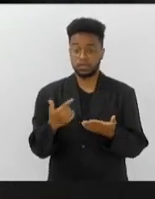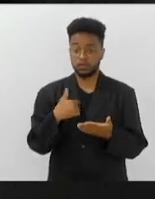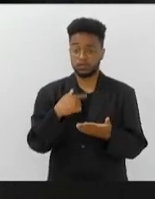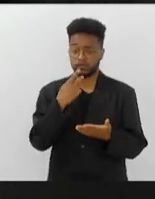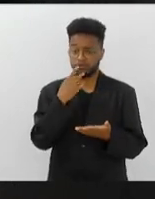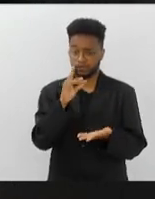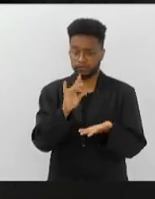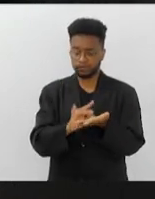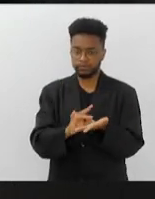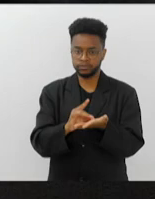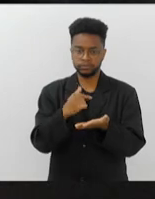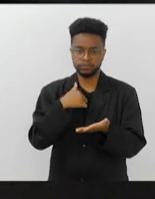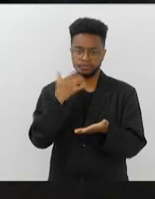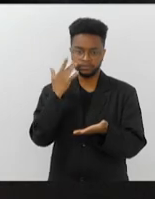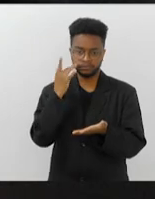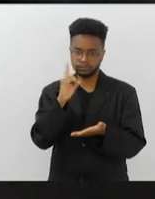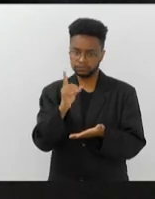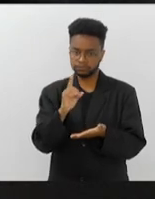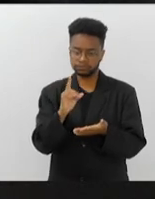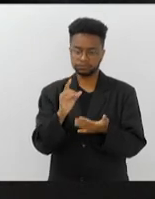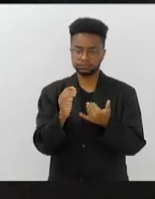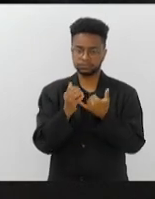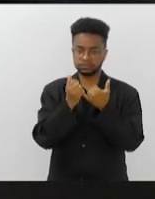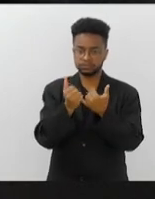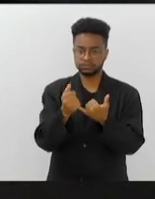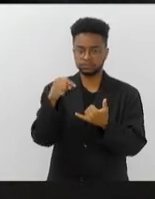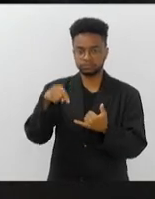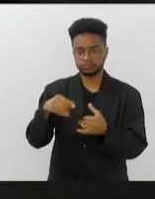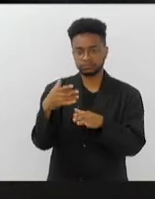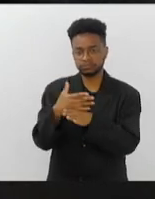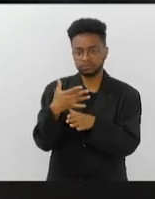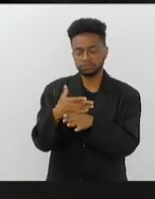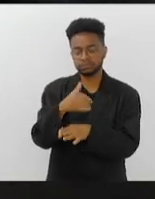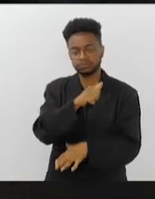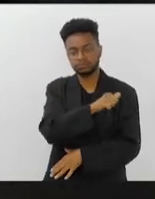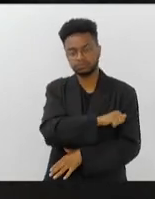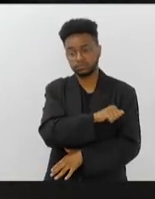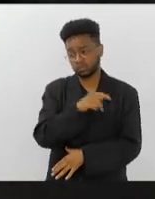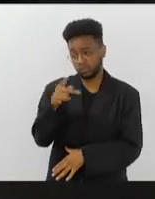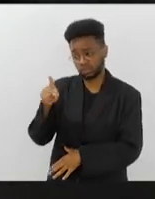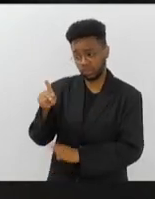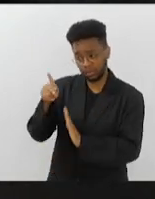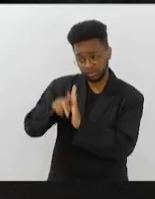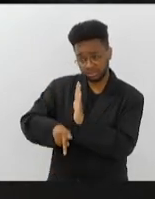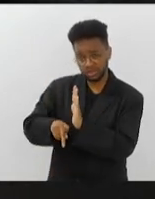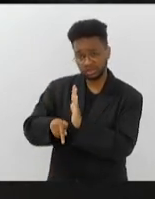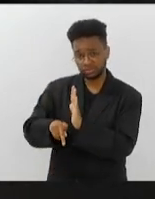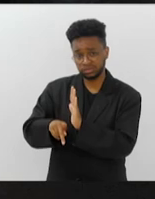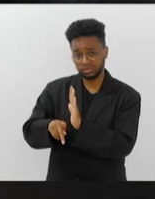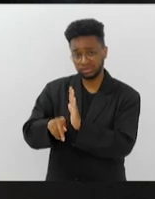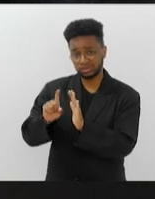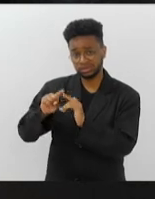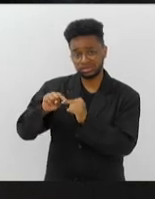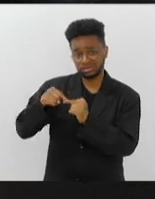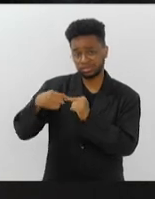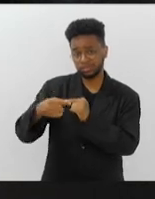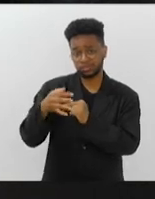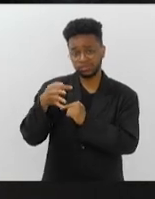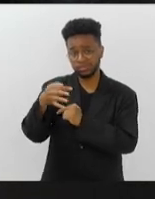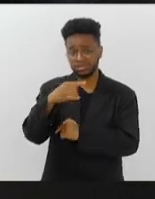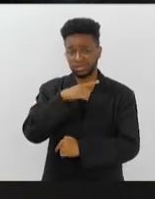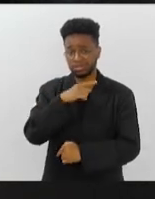não acho que o patrimônio da cidade do Rio de Janeiro, no seu projeto, vai criar problema